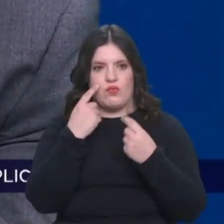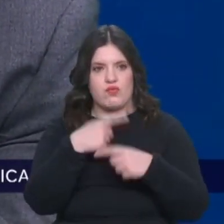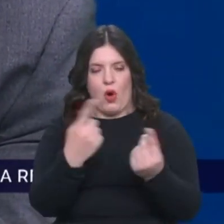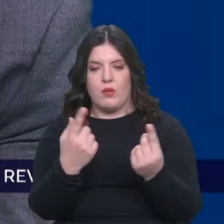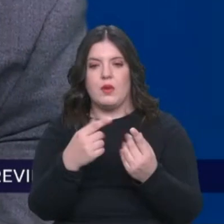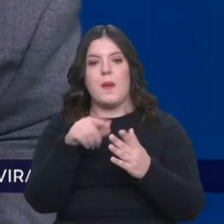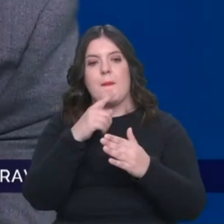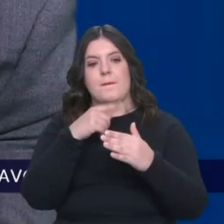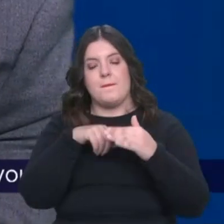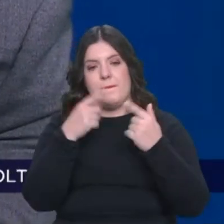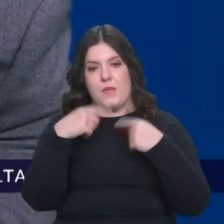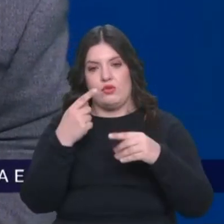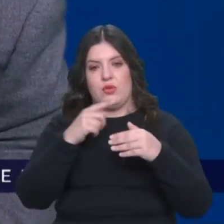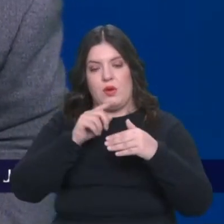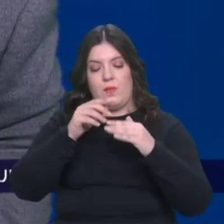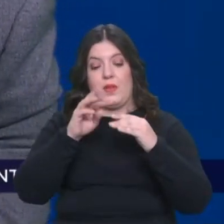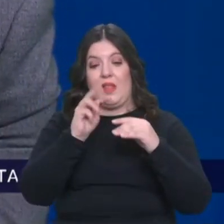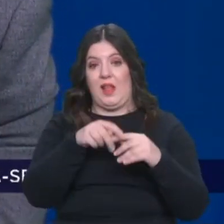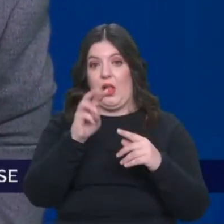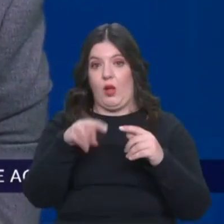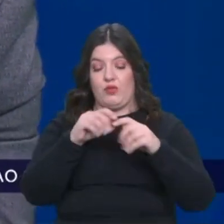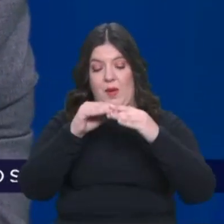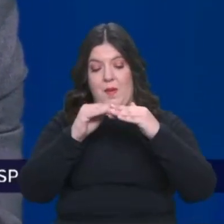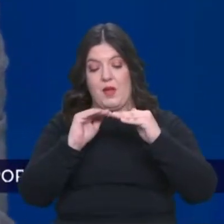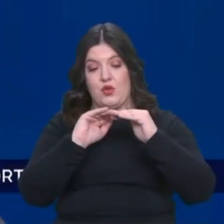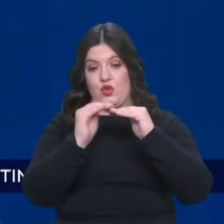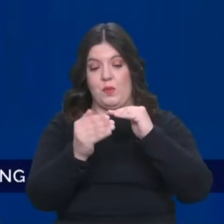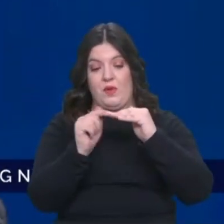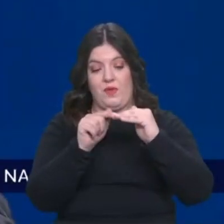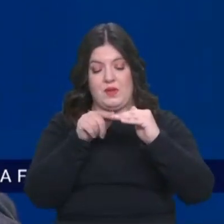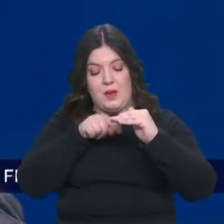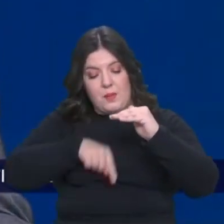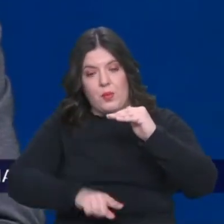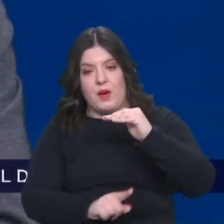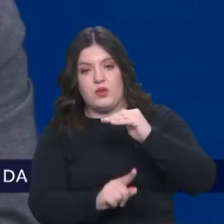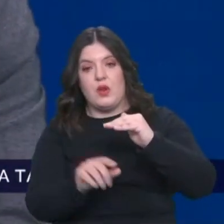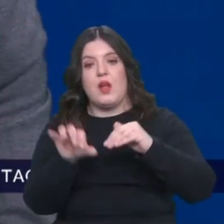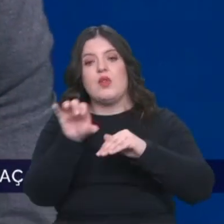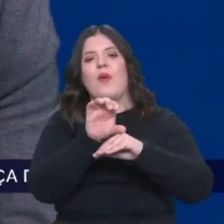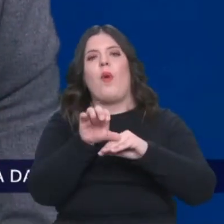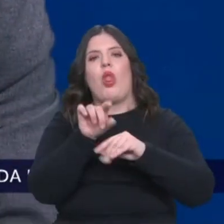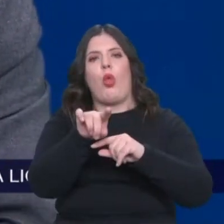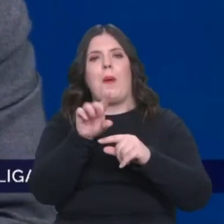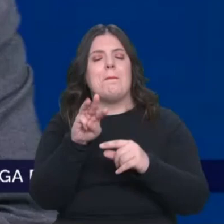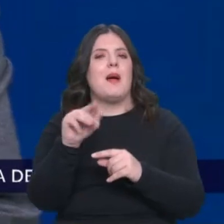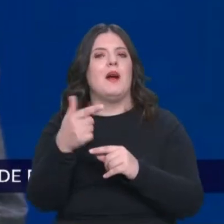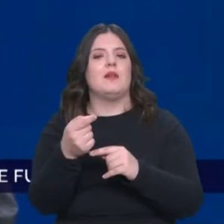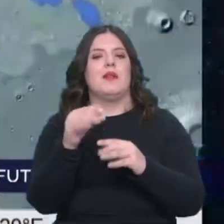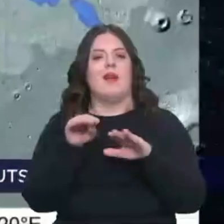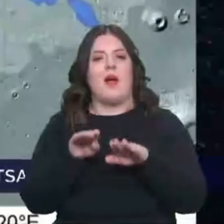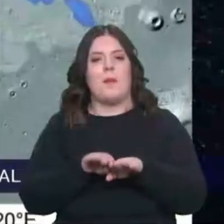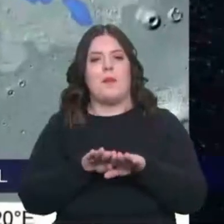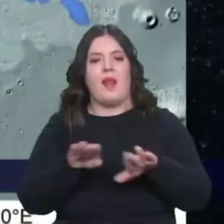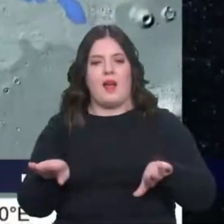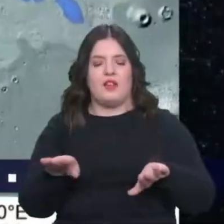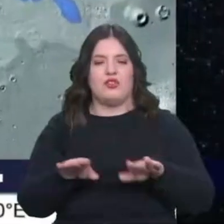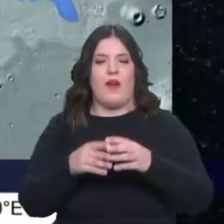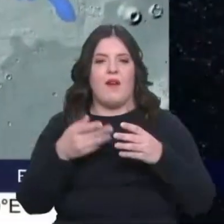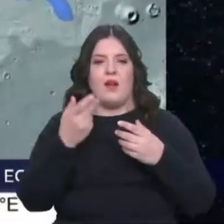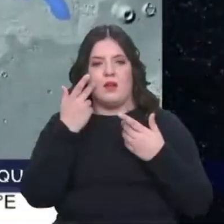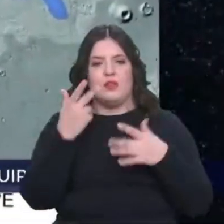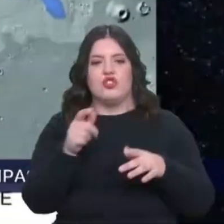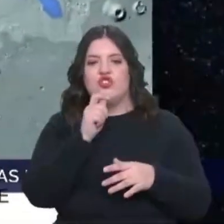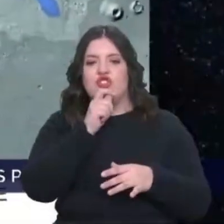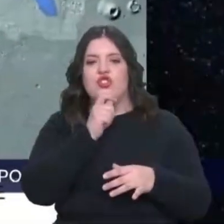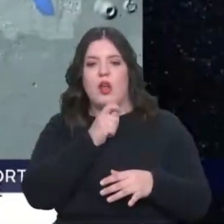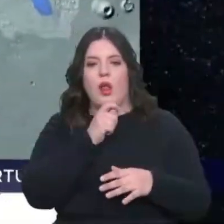por baixo, a vários quilómetros abaixo da superfície desta zona em Marte, da zona Equador de Marte, existem placas gigantes de